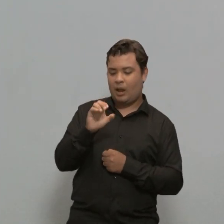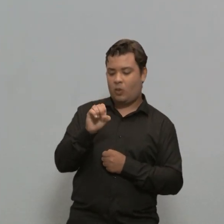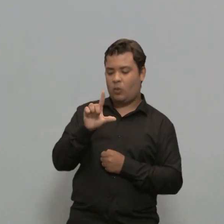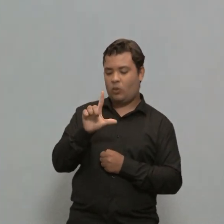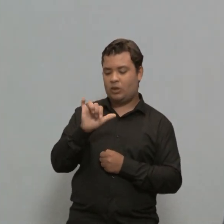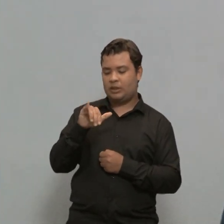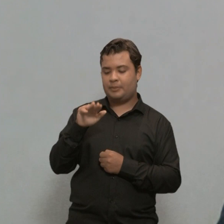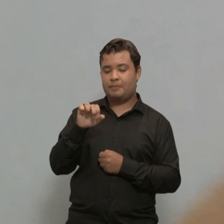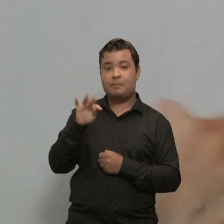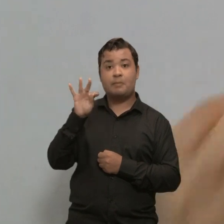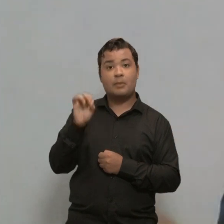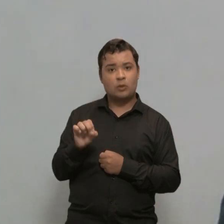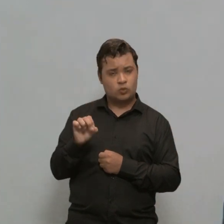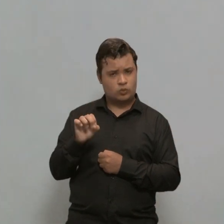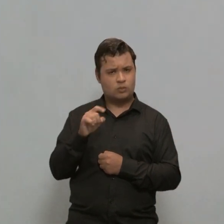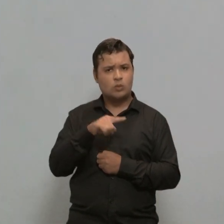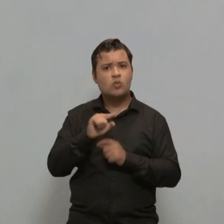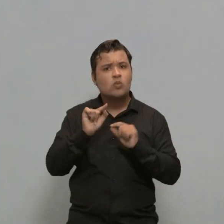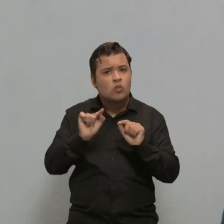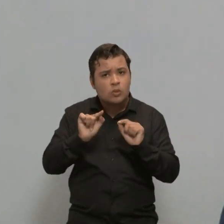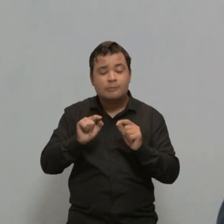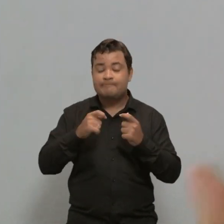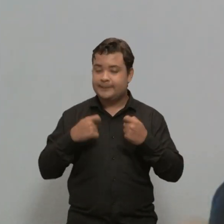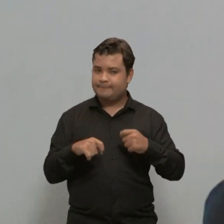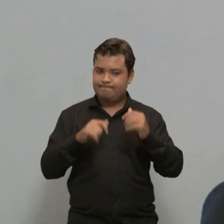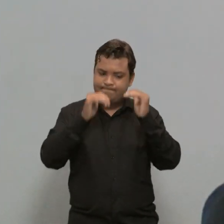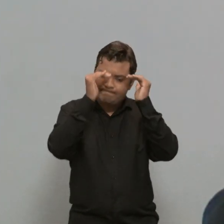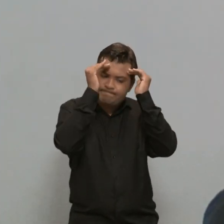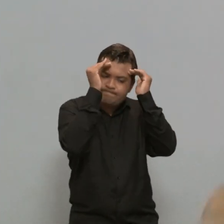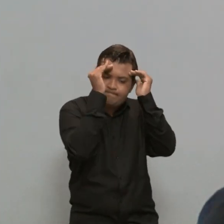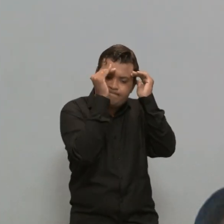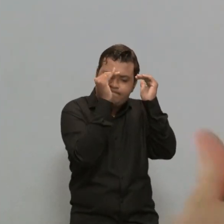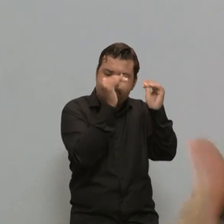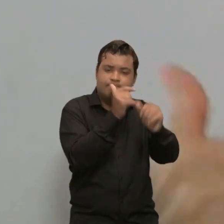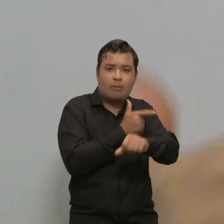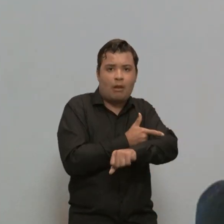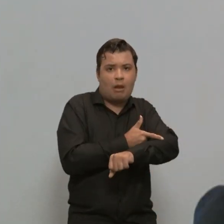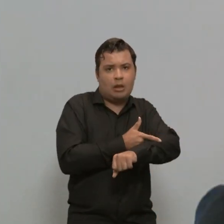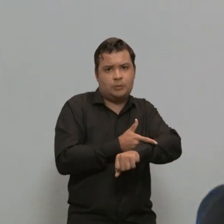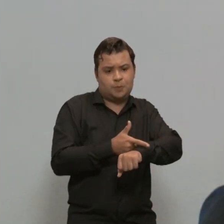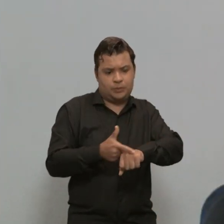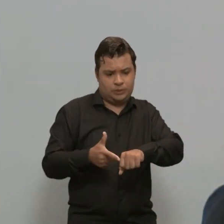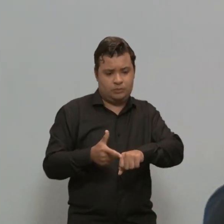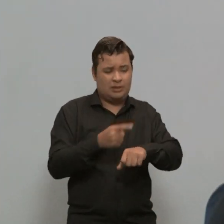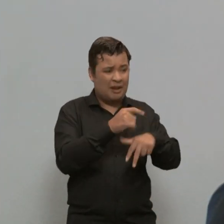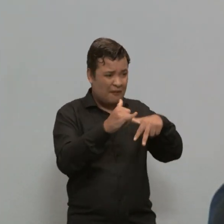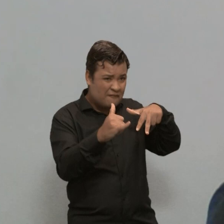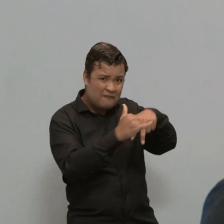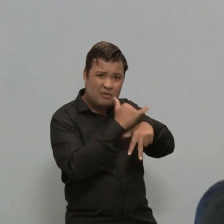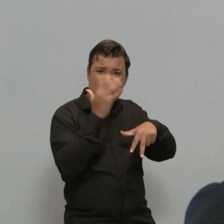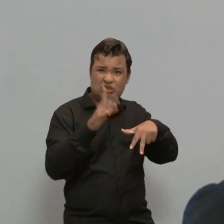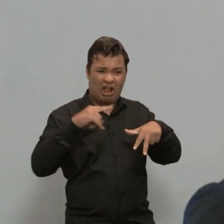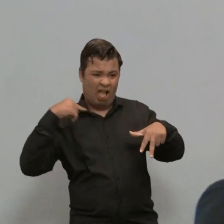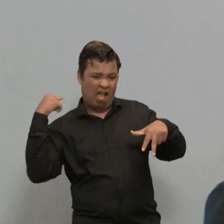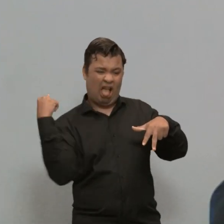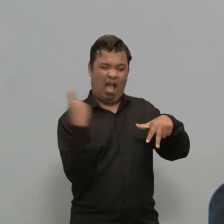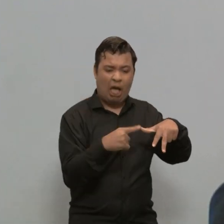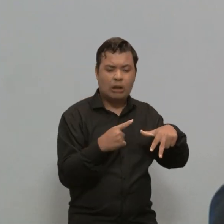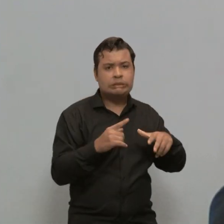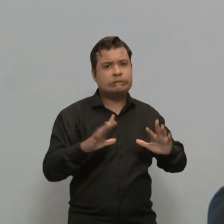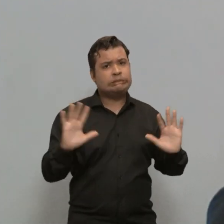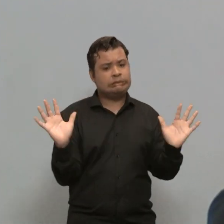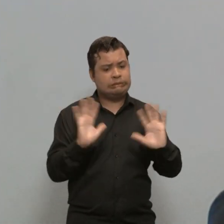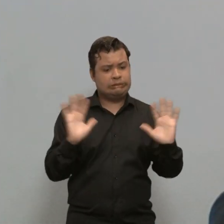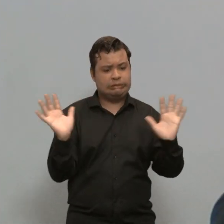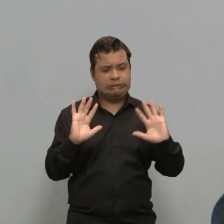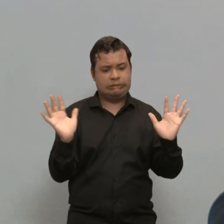ele precisa ser da forma mais respeitosa, da forma mais empática, não revitimizadora, né? Então, não cabe a nós, profissionais de